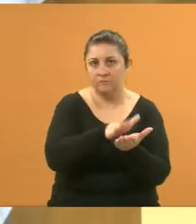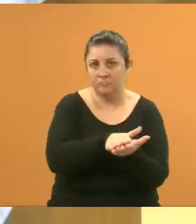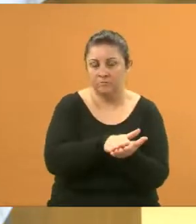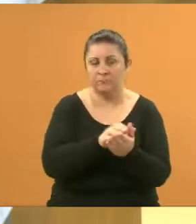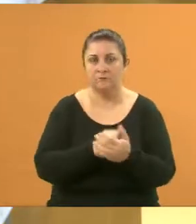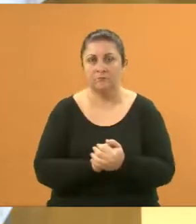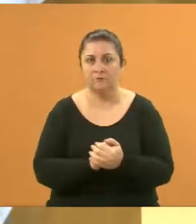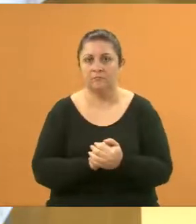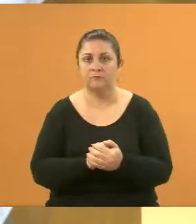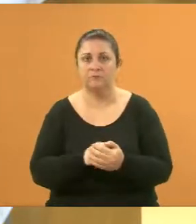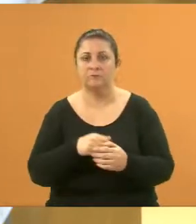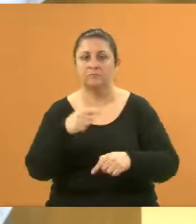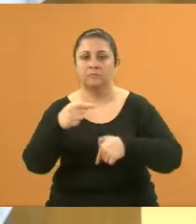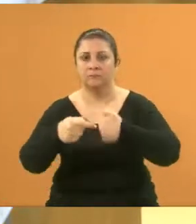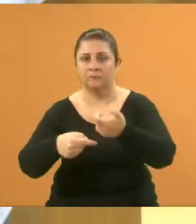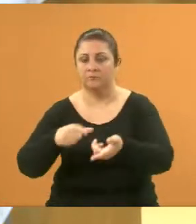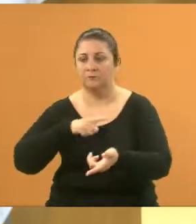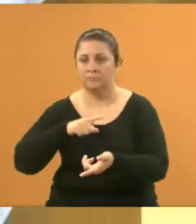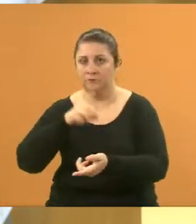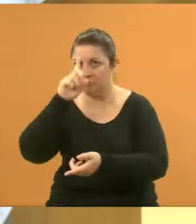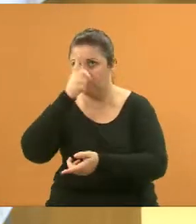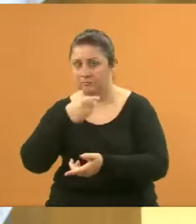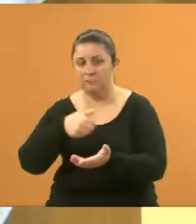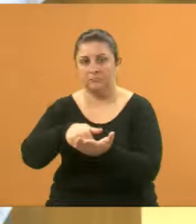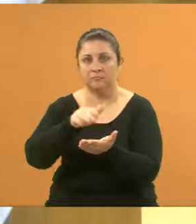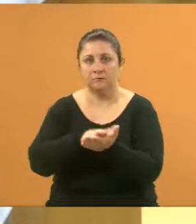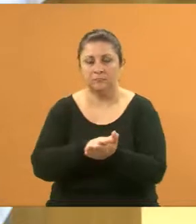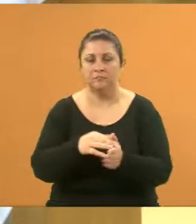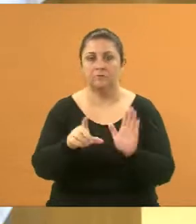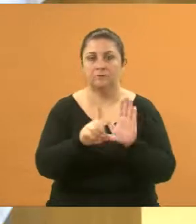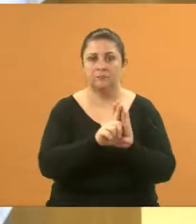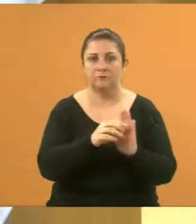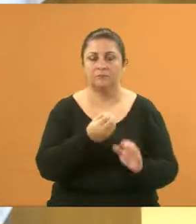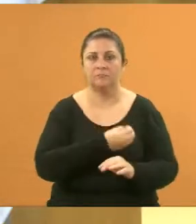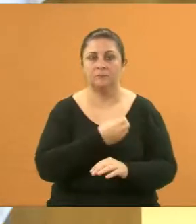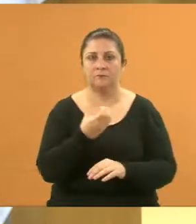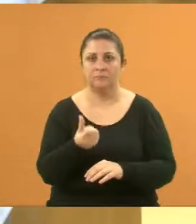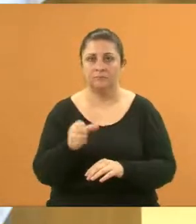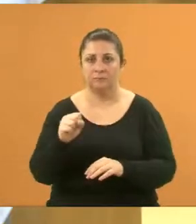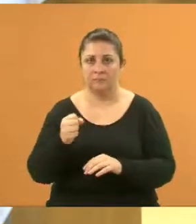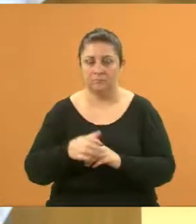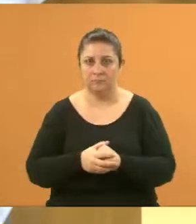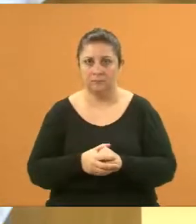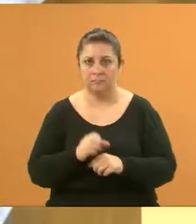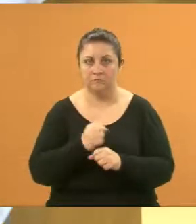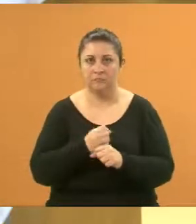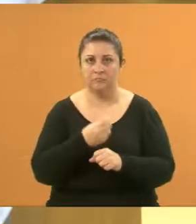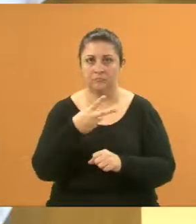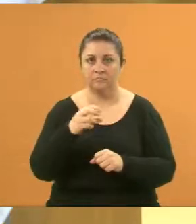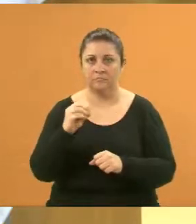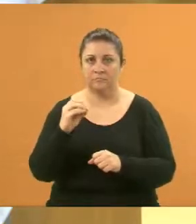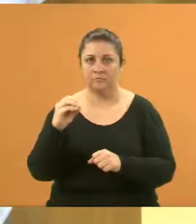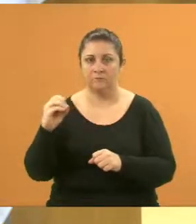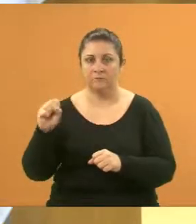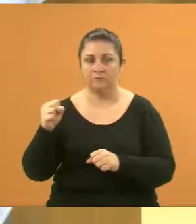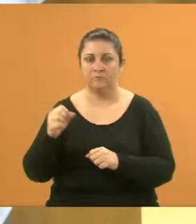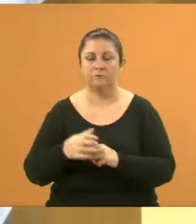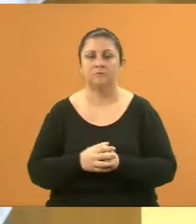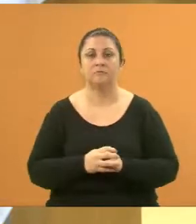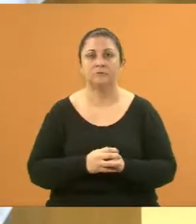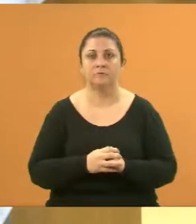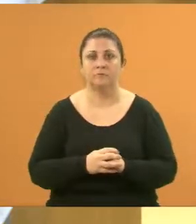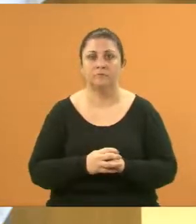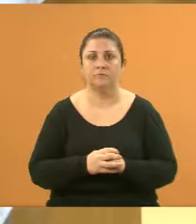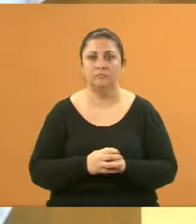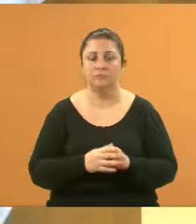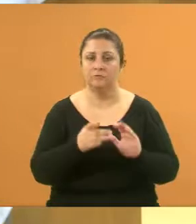auto de infração e multa da Lei Complementar número 68, de 17 de dezembro de 2008. O